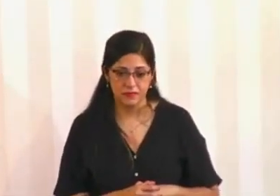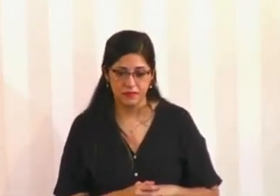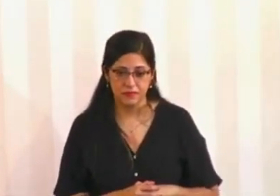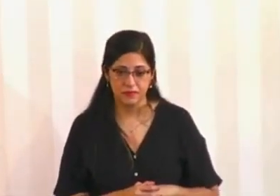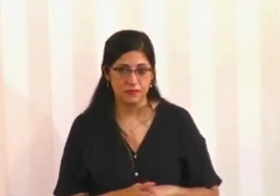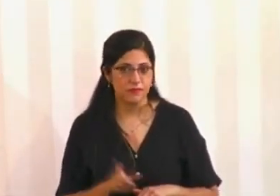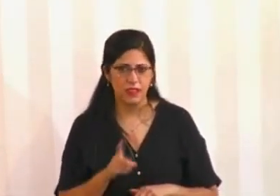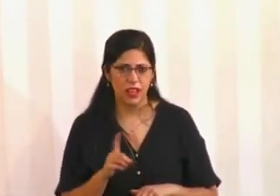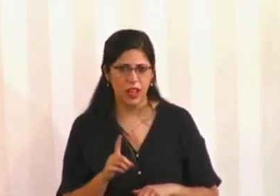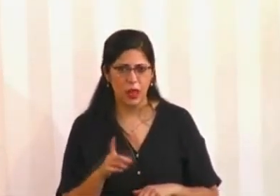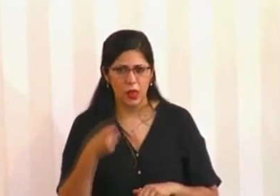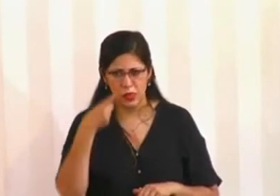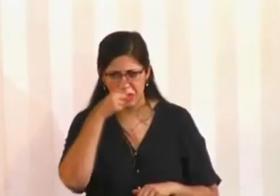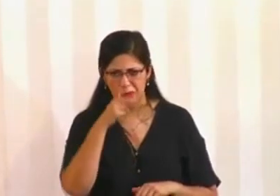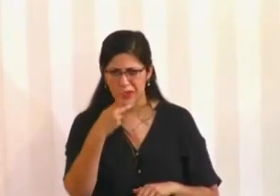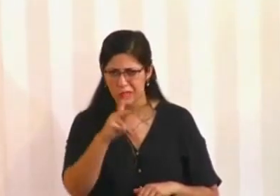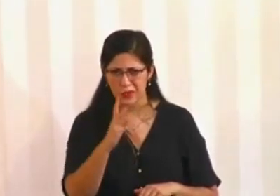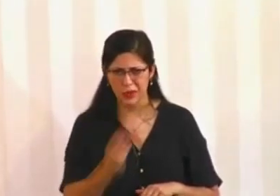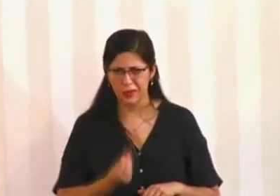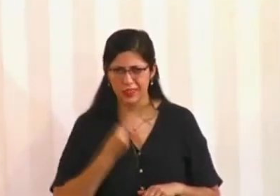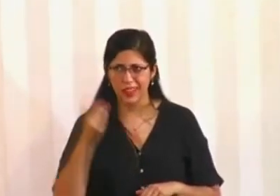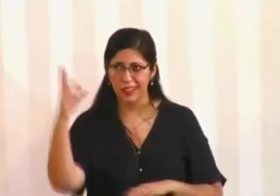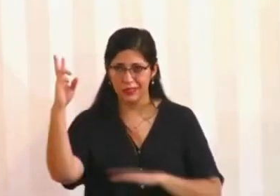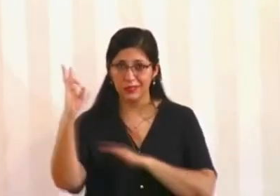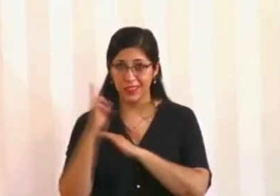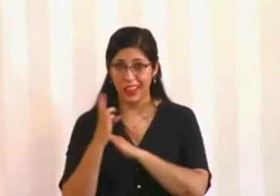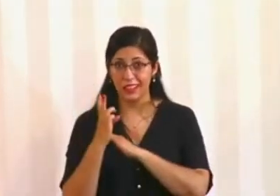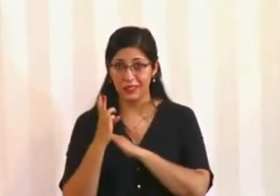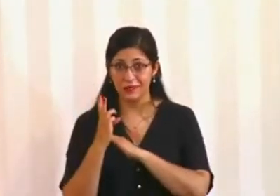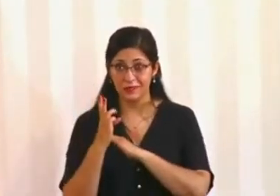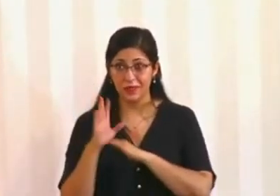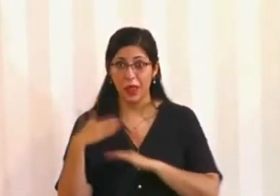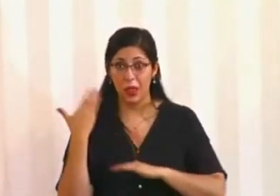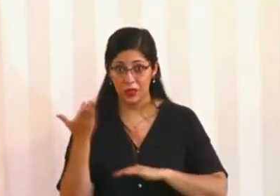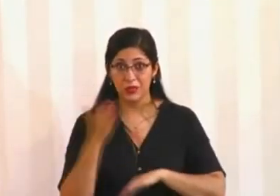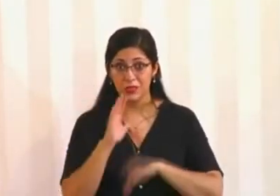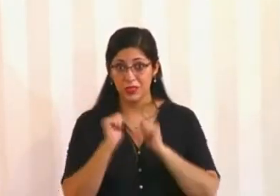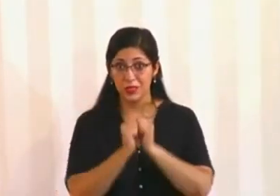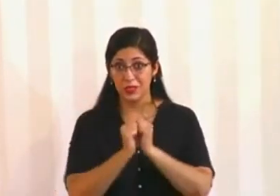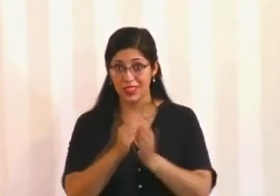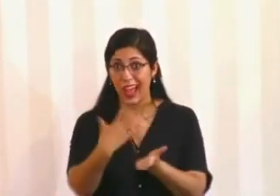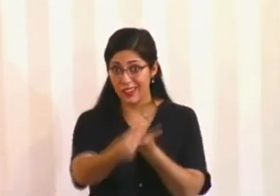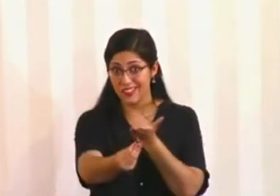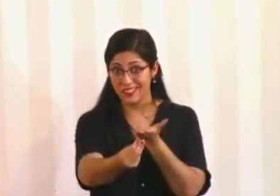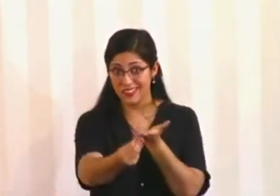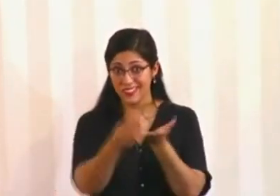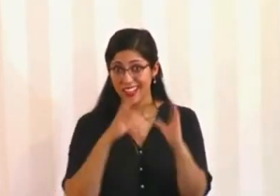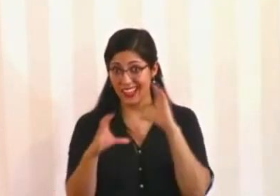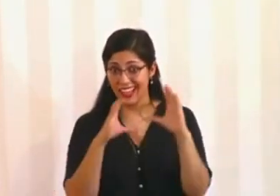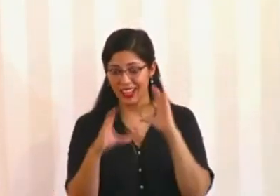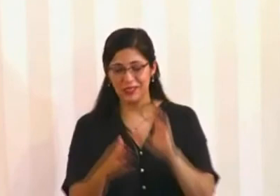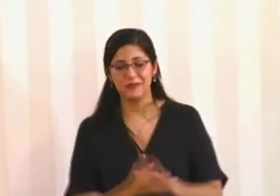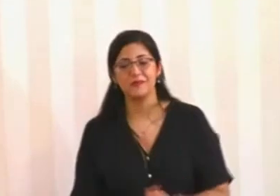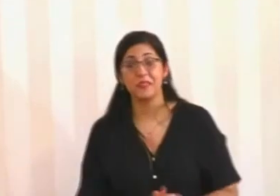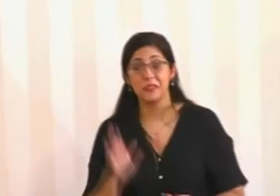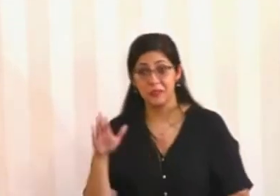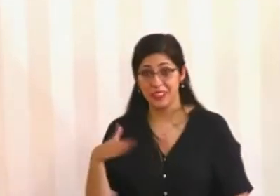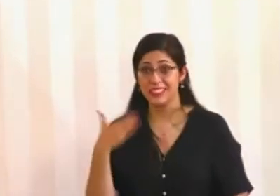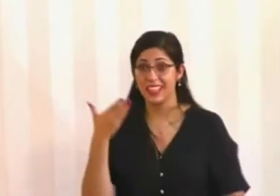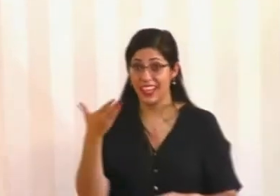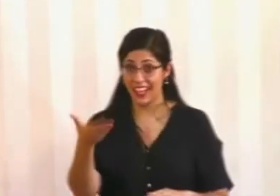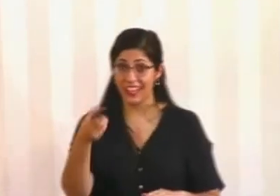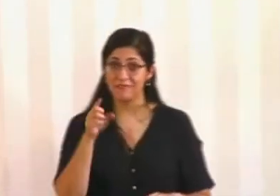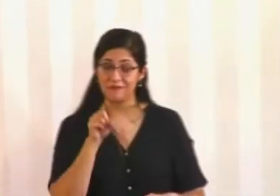Não duvide do cuidado de Deus na sua vida. Vamos cantar essa música todos juntos? É pequenininha, vamos lá?